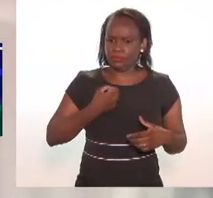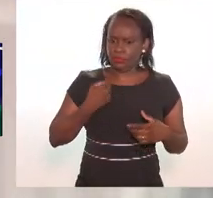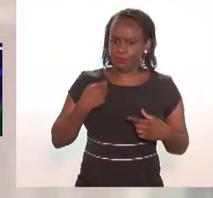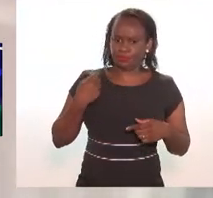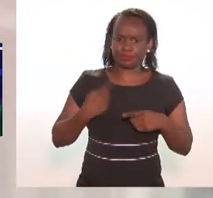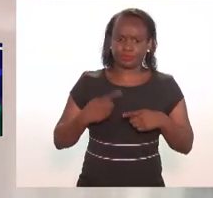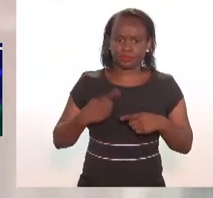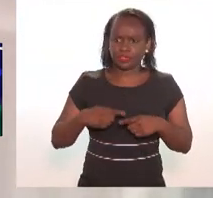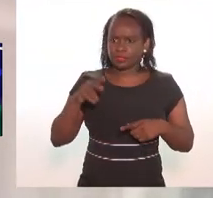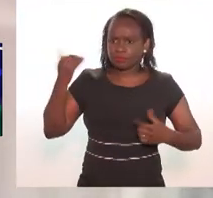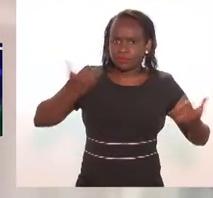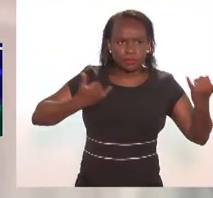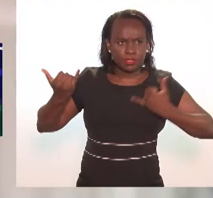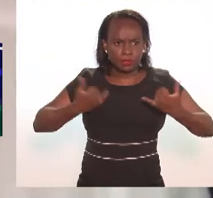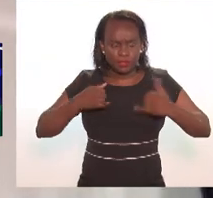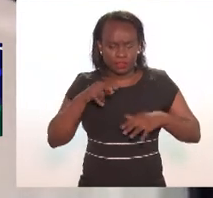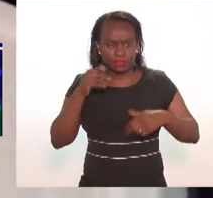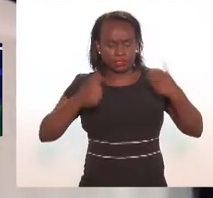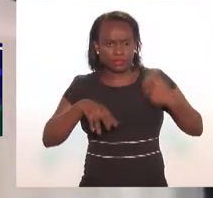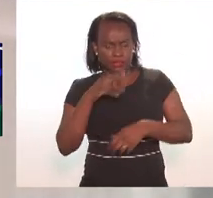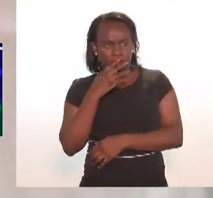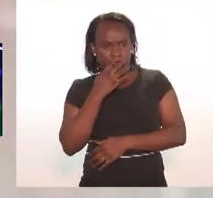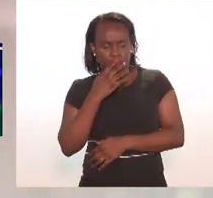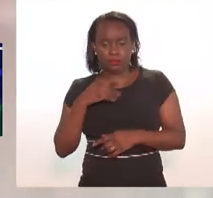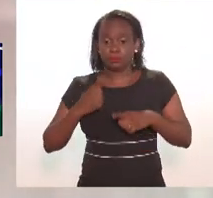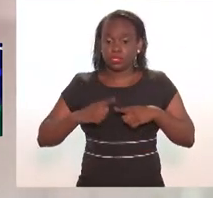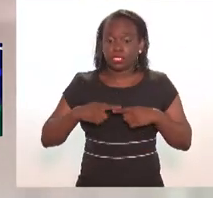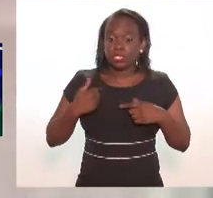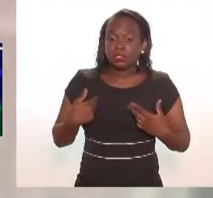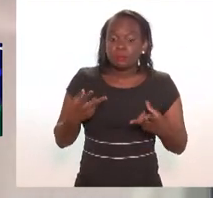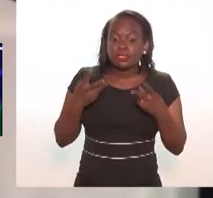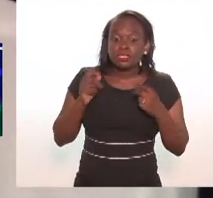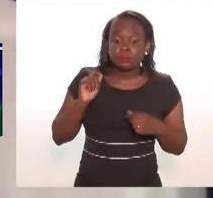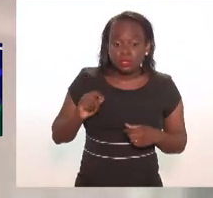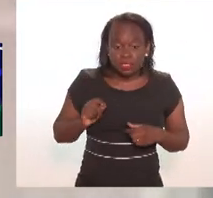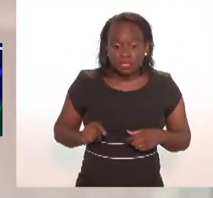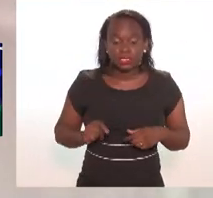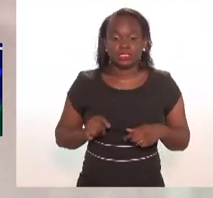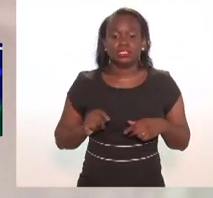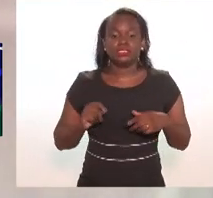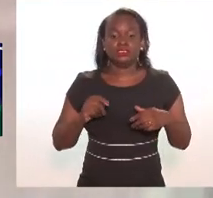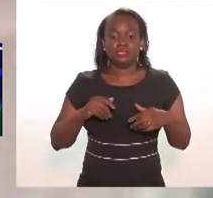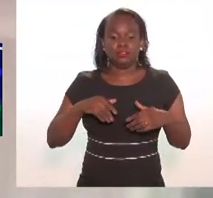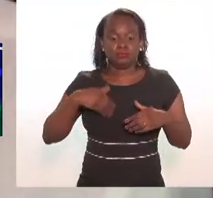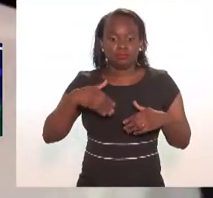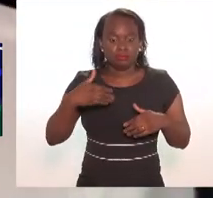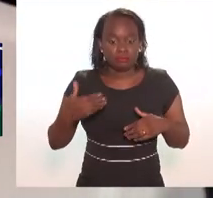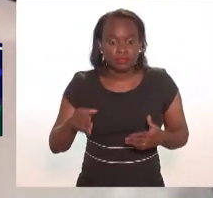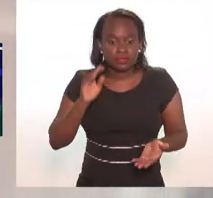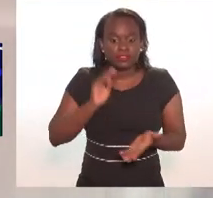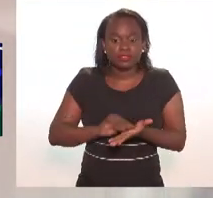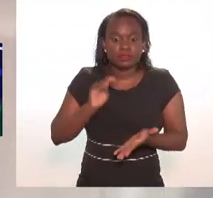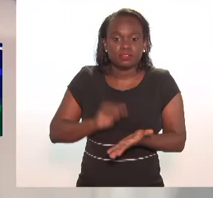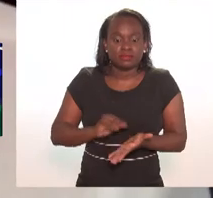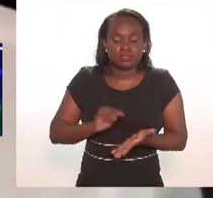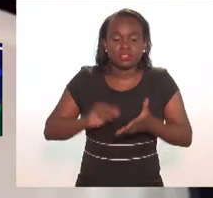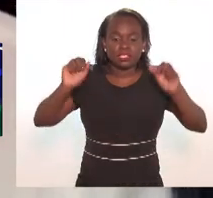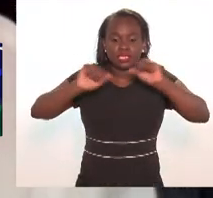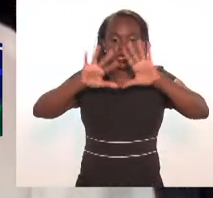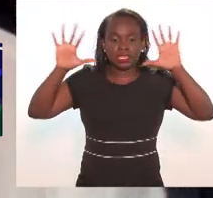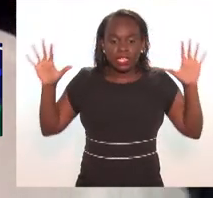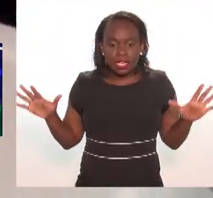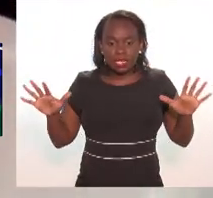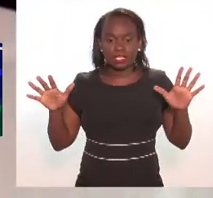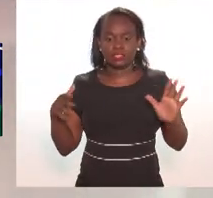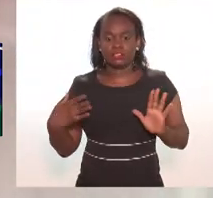diante de tudo que ouvi, porque eu percebo que acaba havendo uma falta de clareza